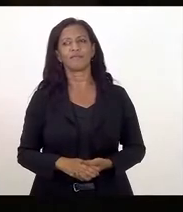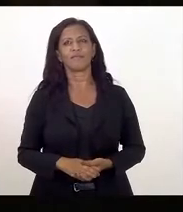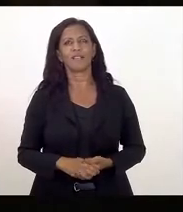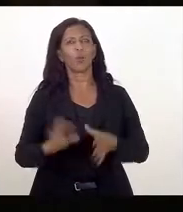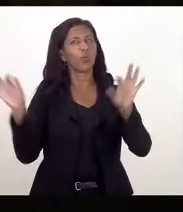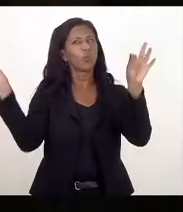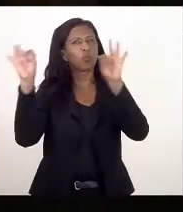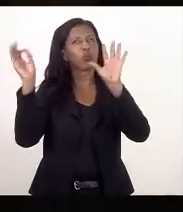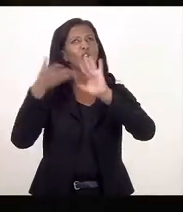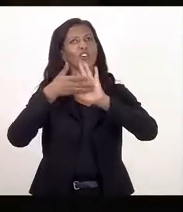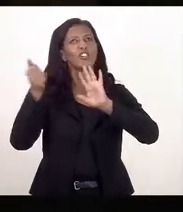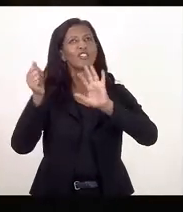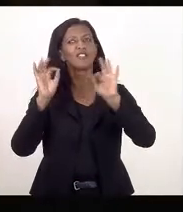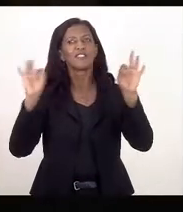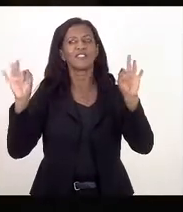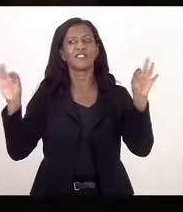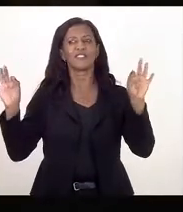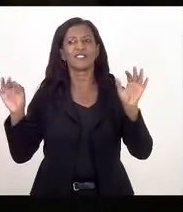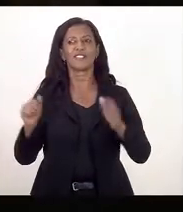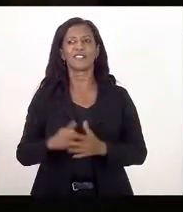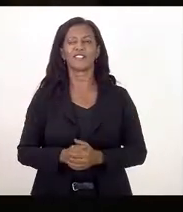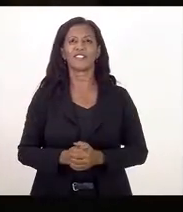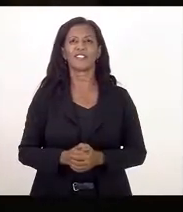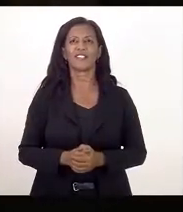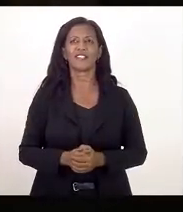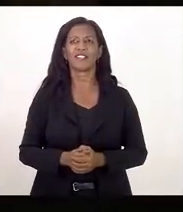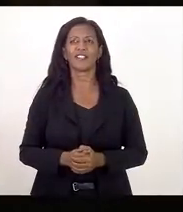exceção de ninguém, desde